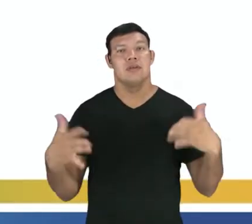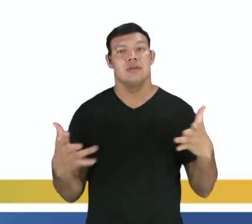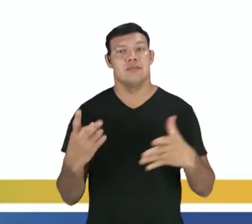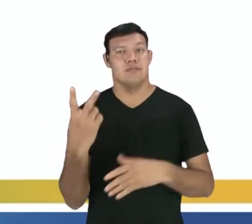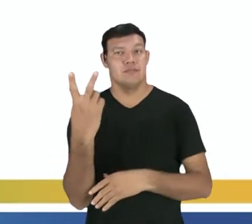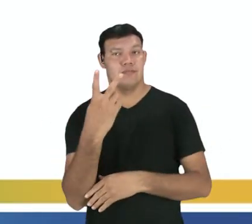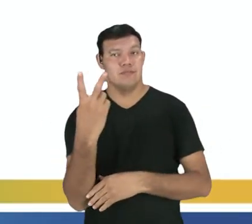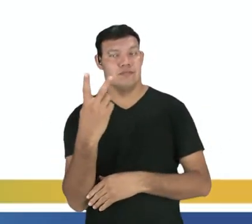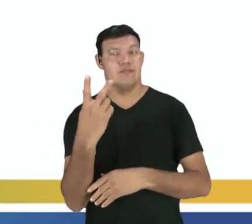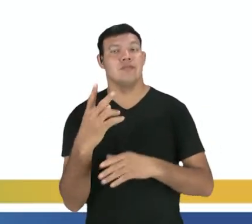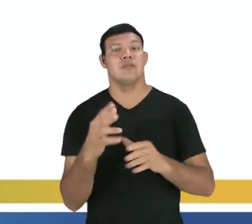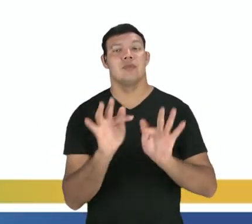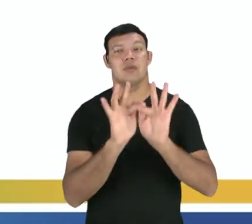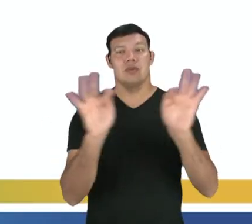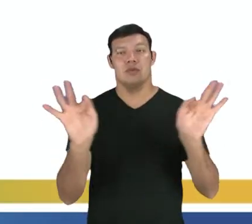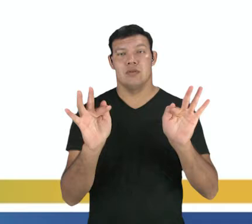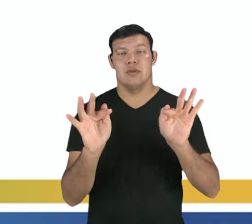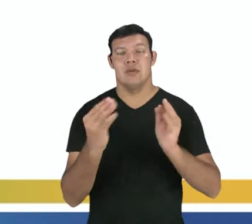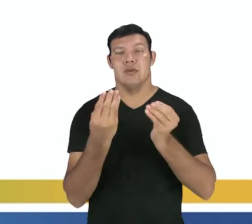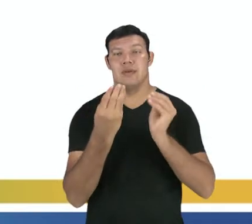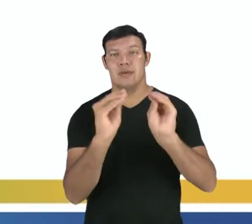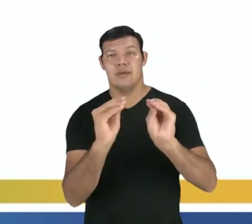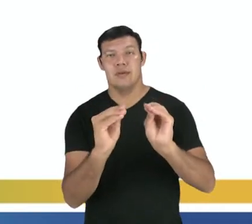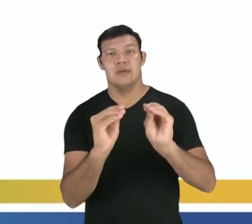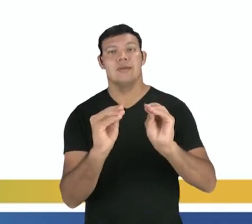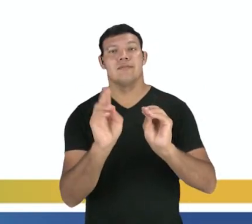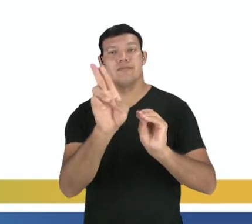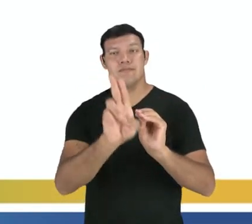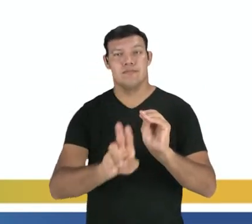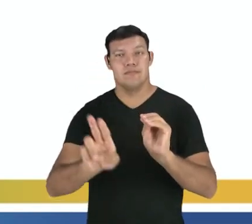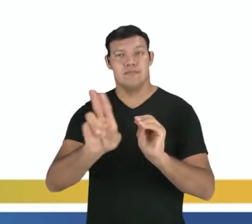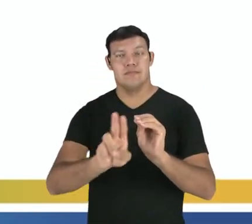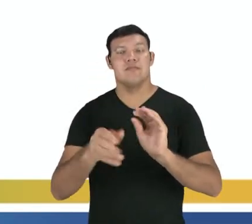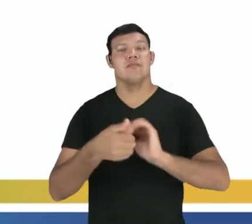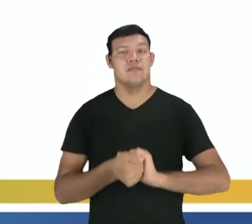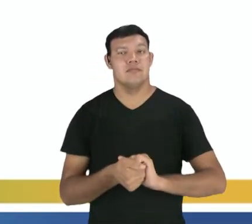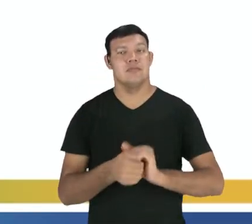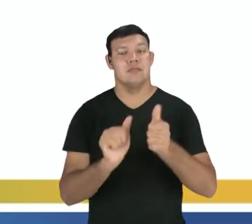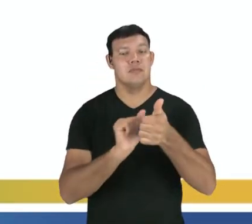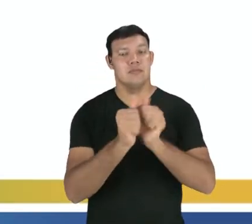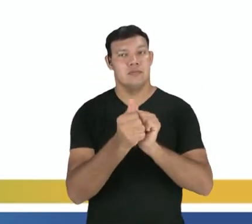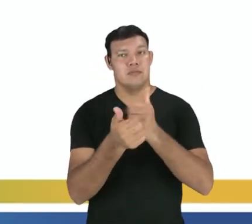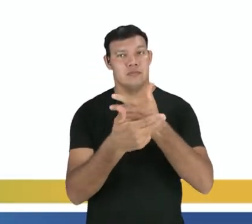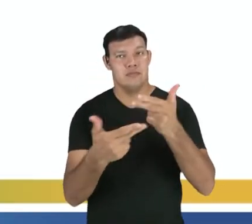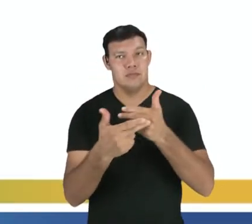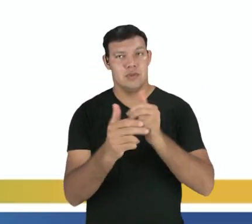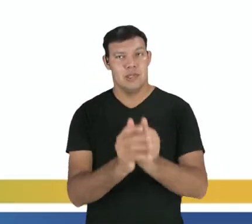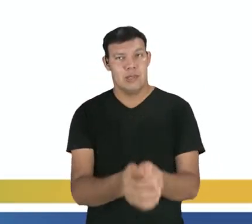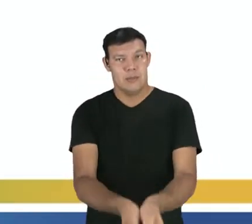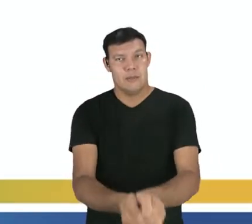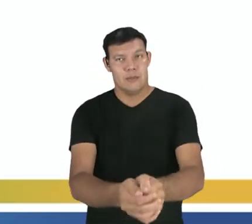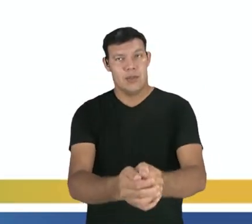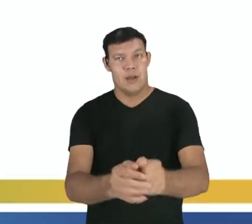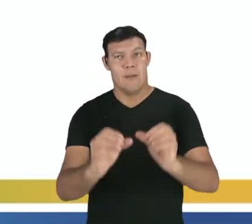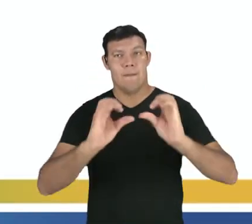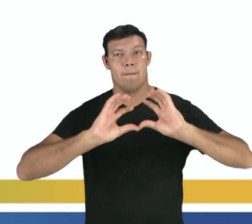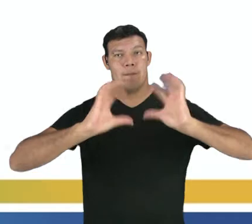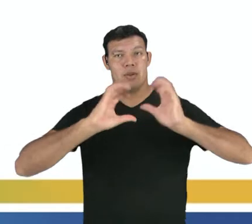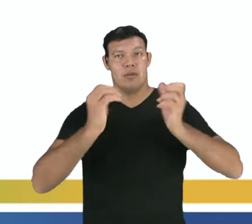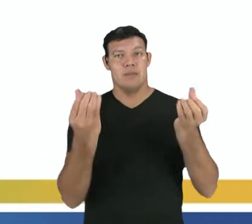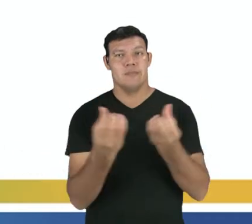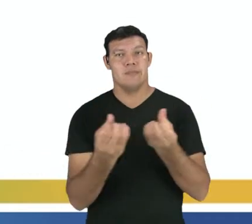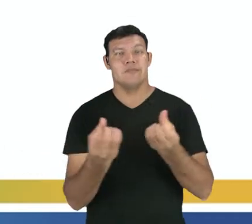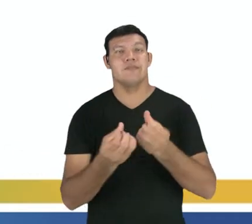Duas frases em que nós podemos encaixar, em que nós podemos usar para falar sobre esse esporte, volleyball. Volleyball